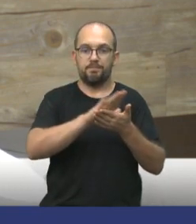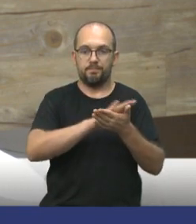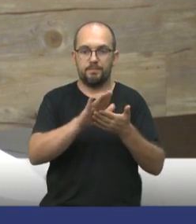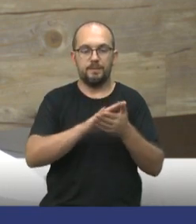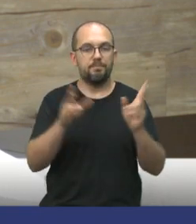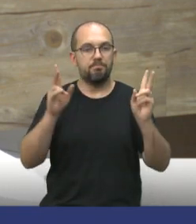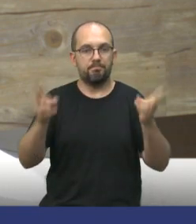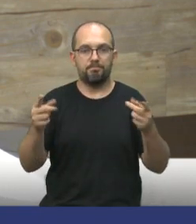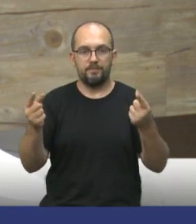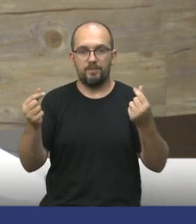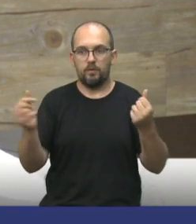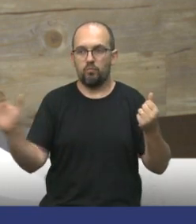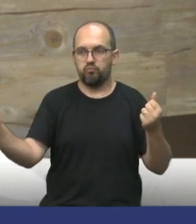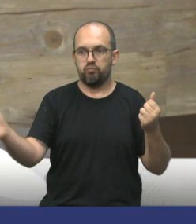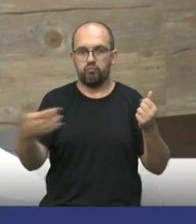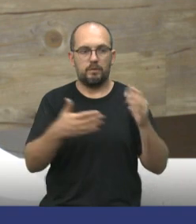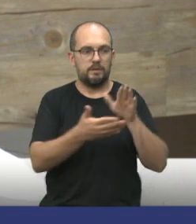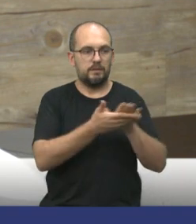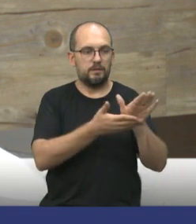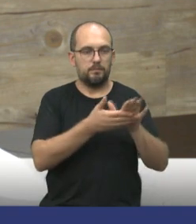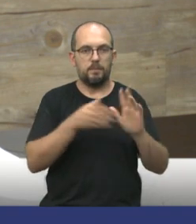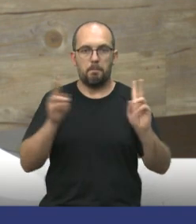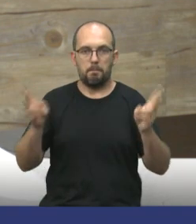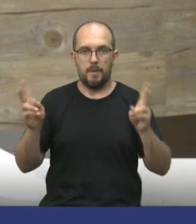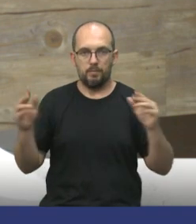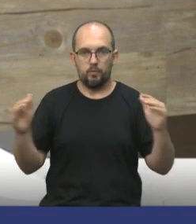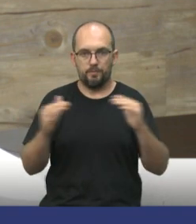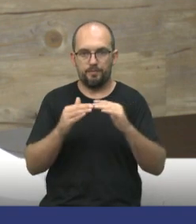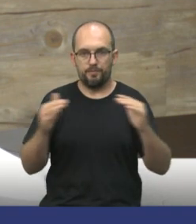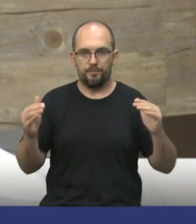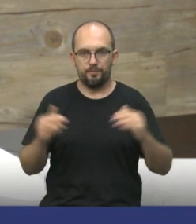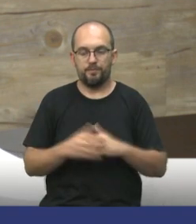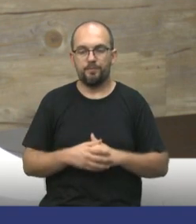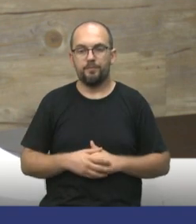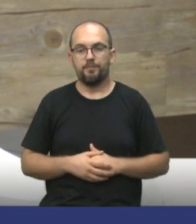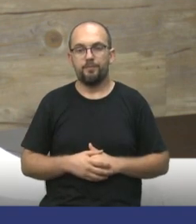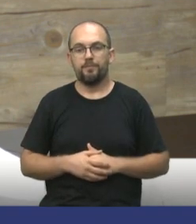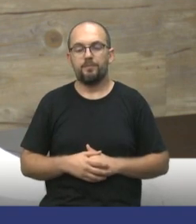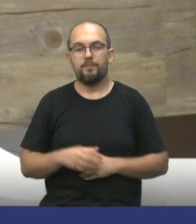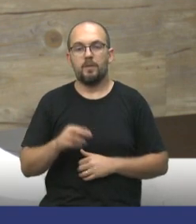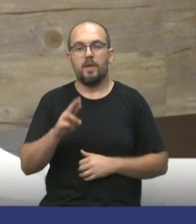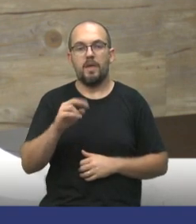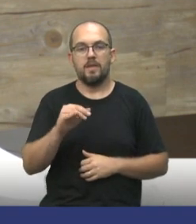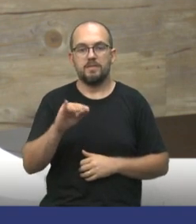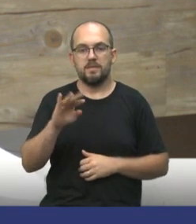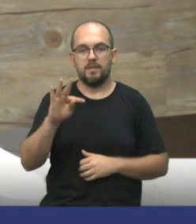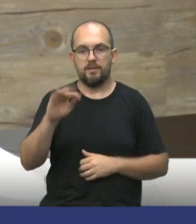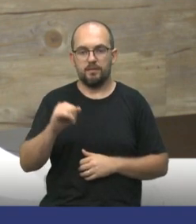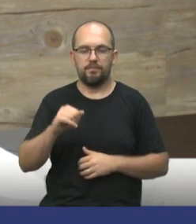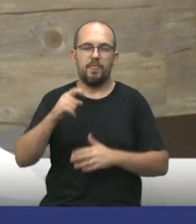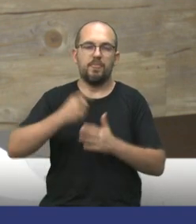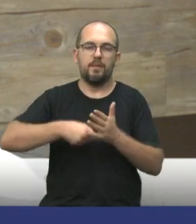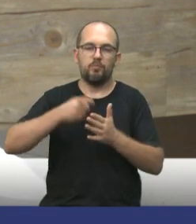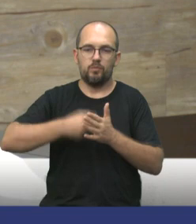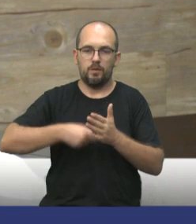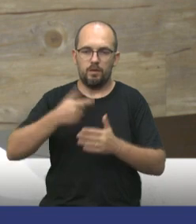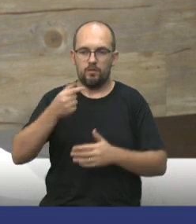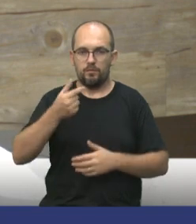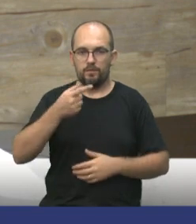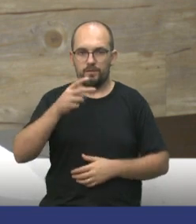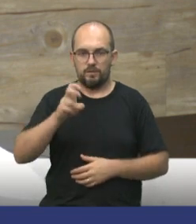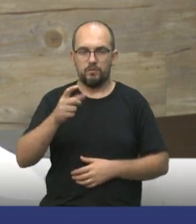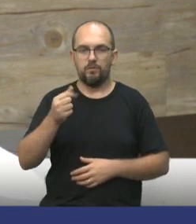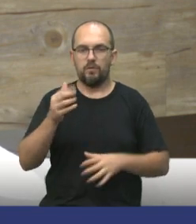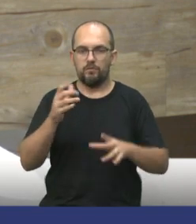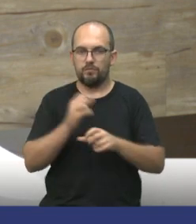valor. Desse total, destacamos que é estimada uma receita tributária para 2025 de